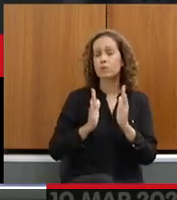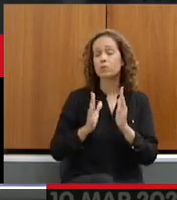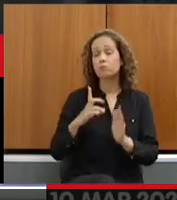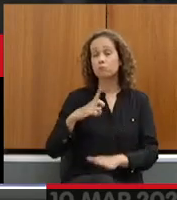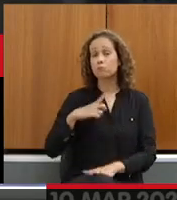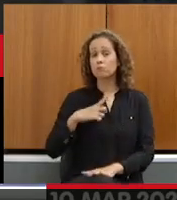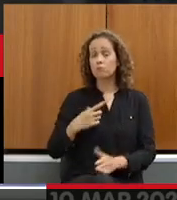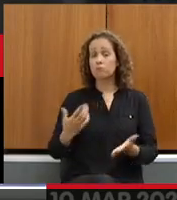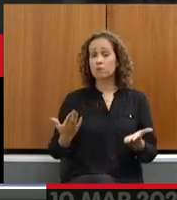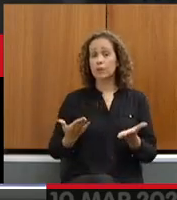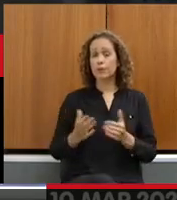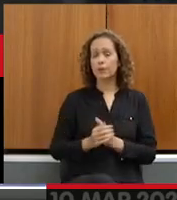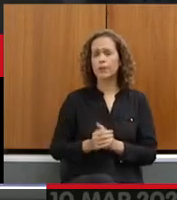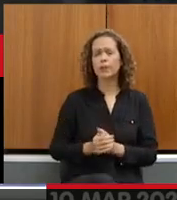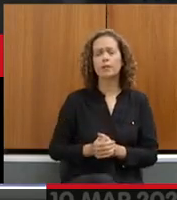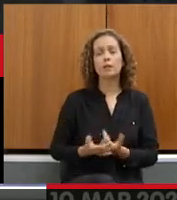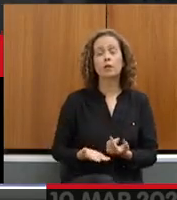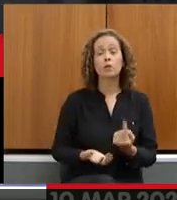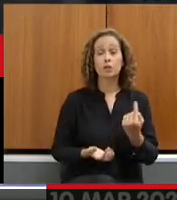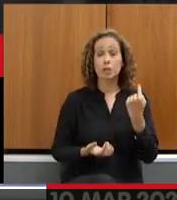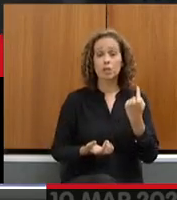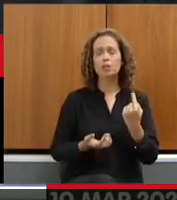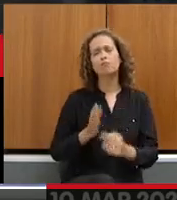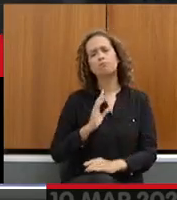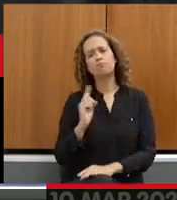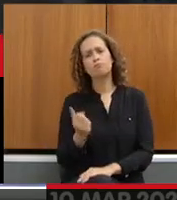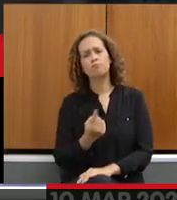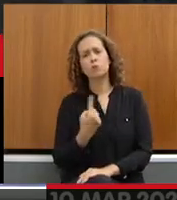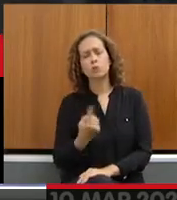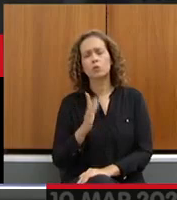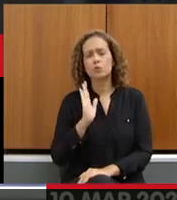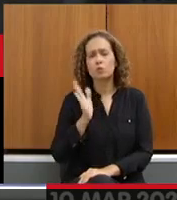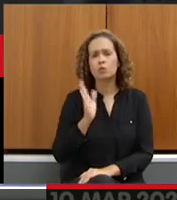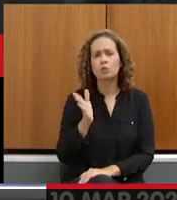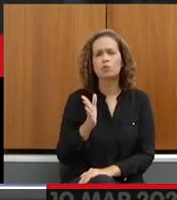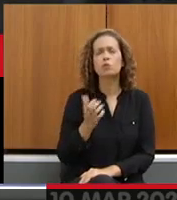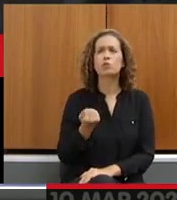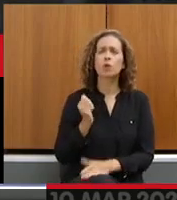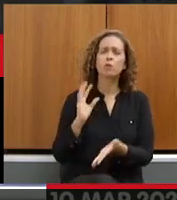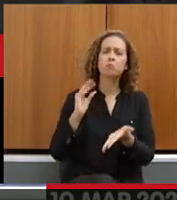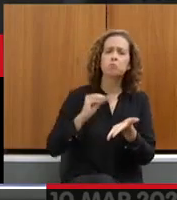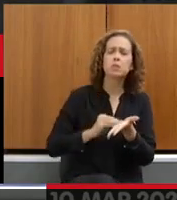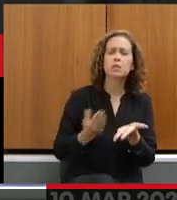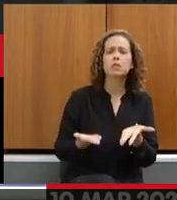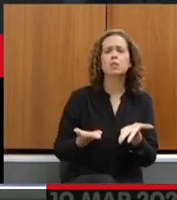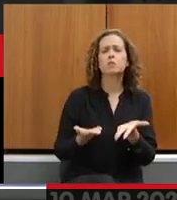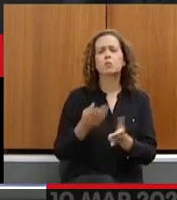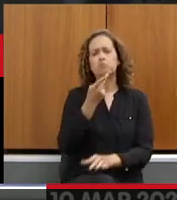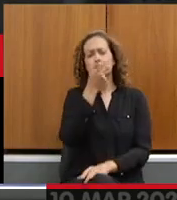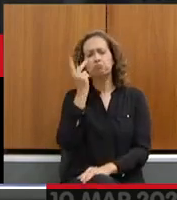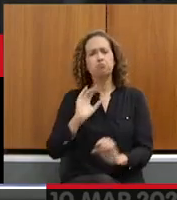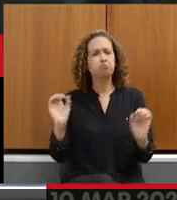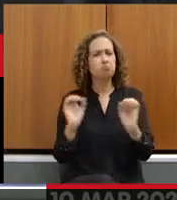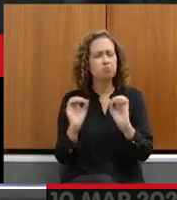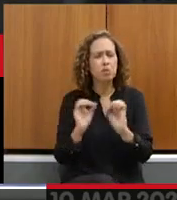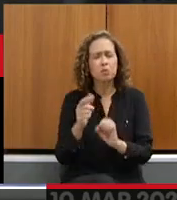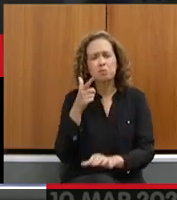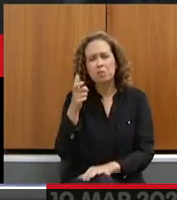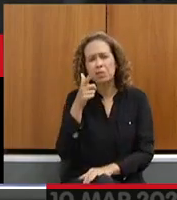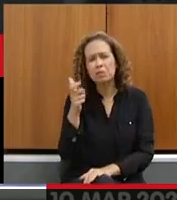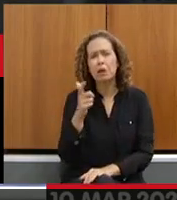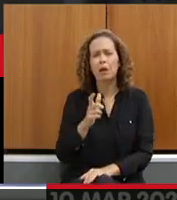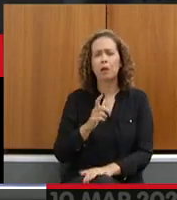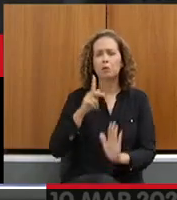agora naquele momento nós inserimos no houve nenhum interessado em seguir com um projeto de